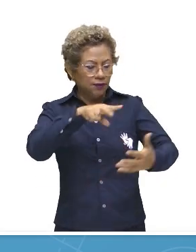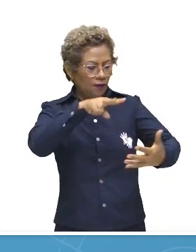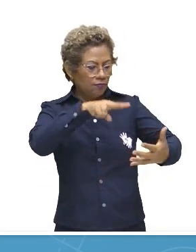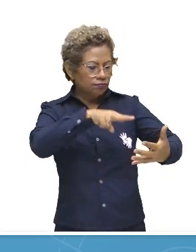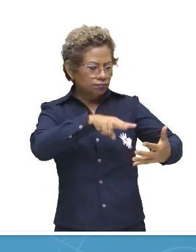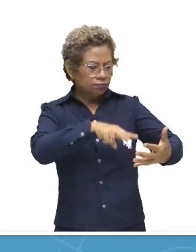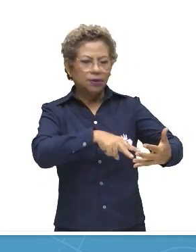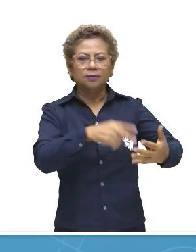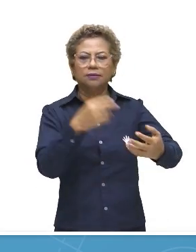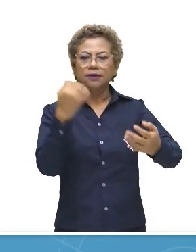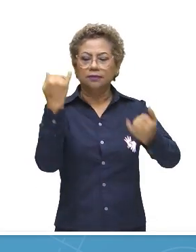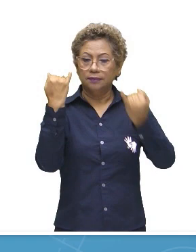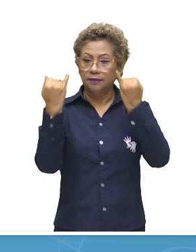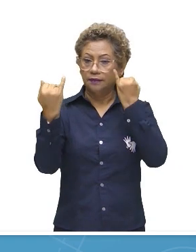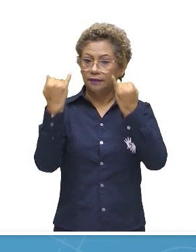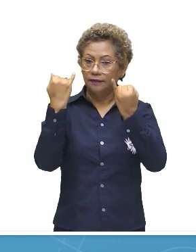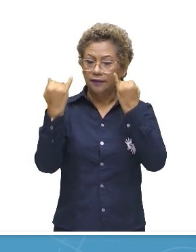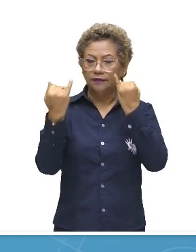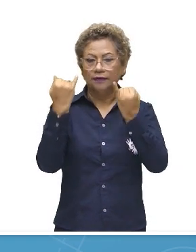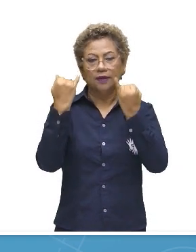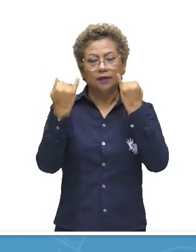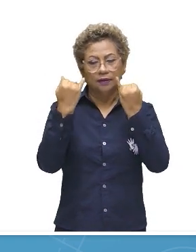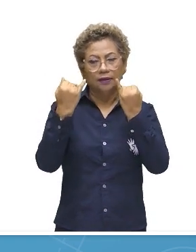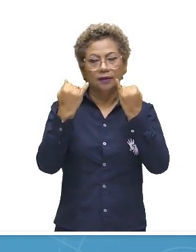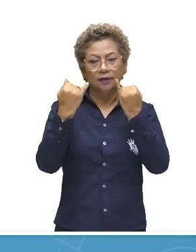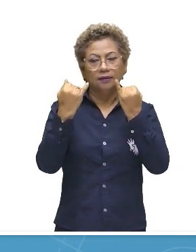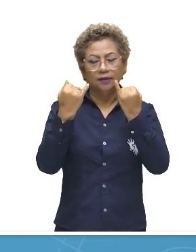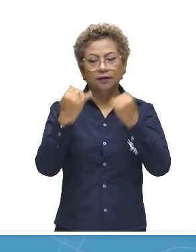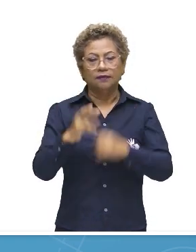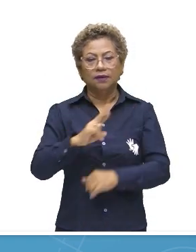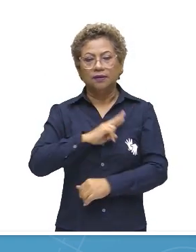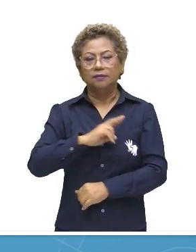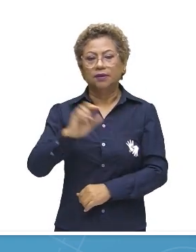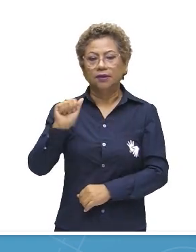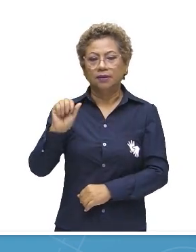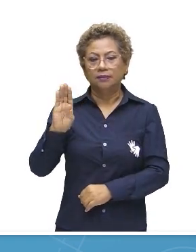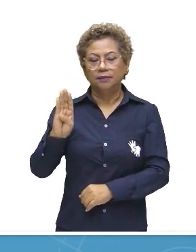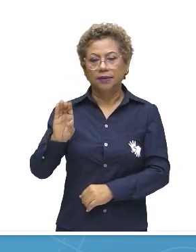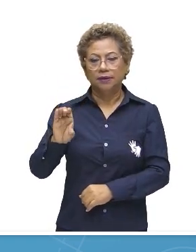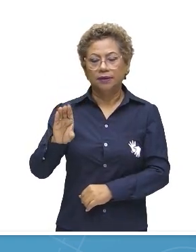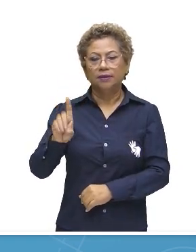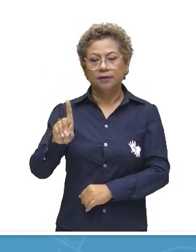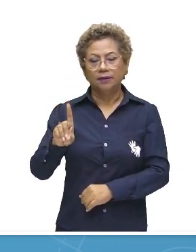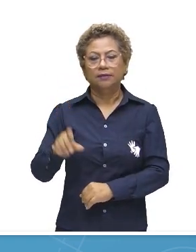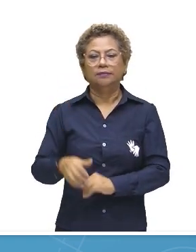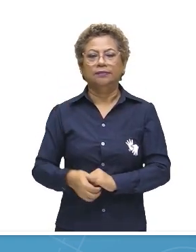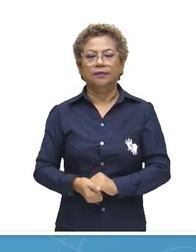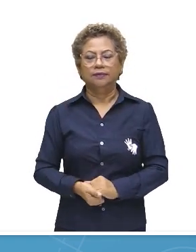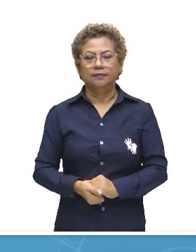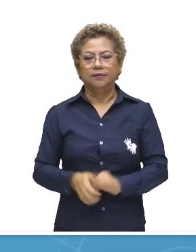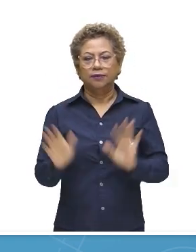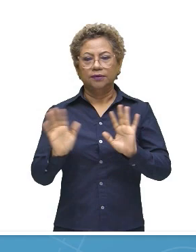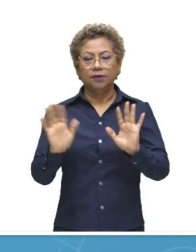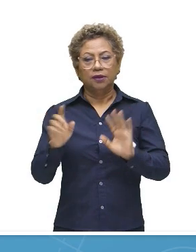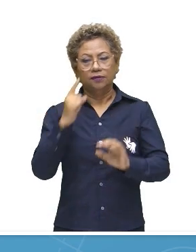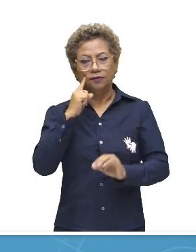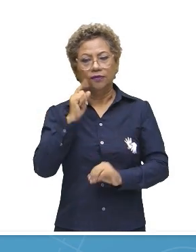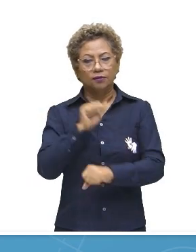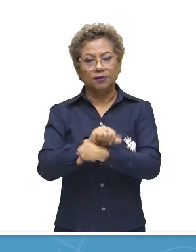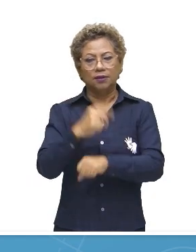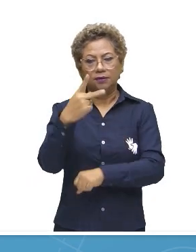Então aí está a questão de número 4, para a gente fechar a nossa atividade de hoje. Boa atividade e até logo mais.